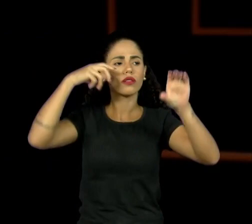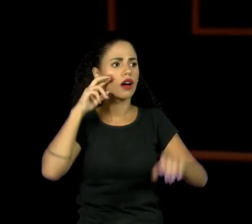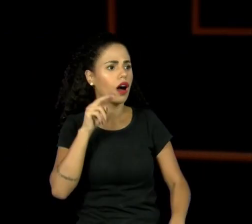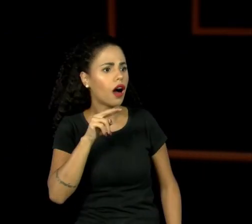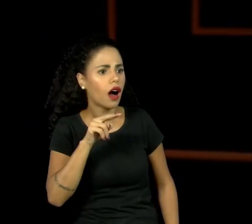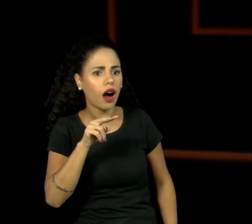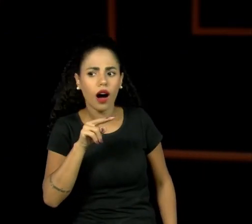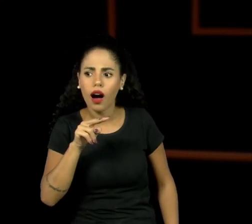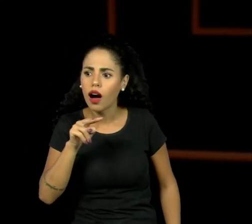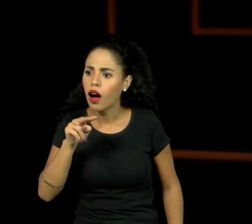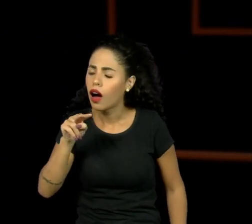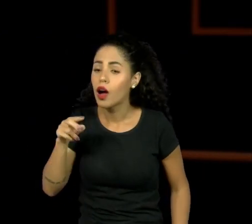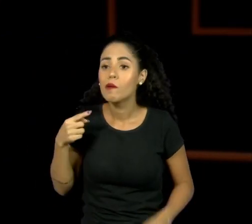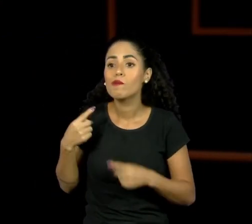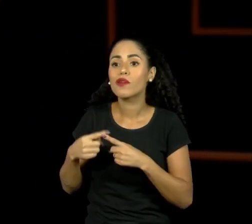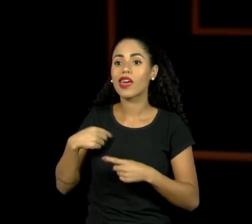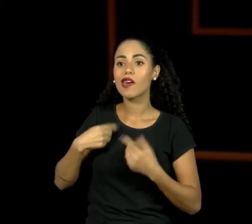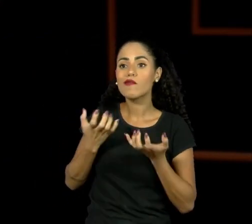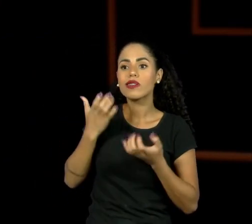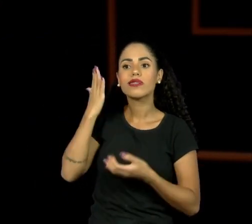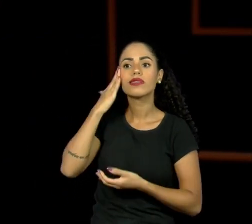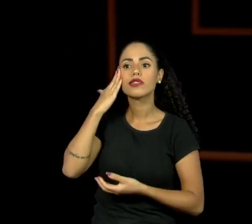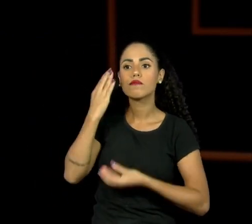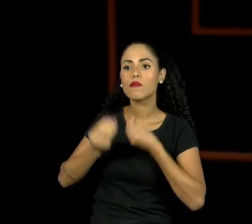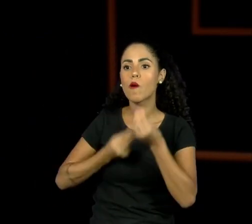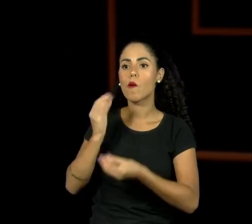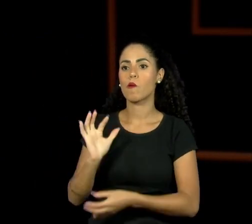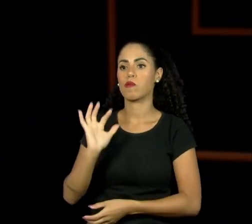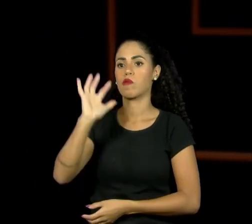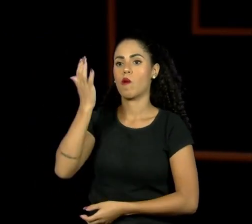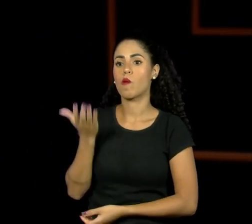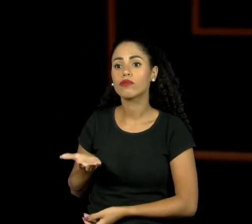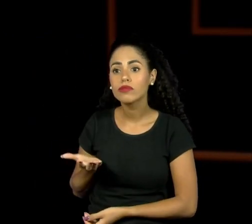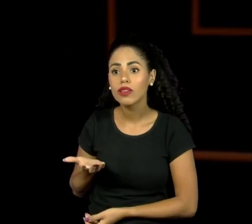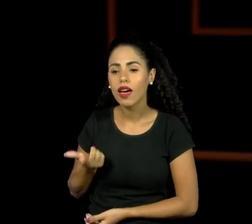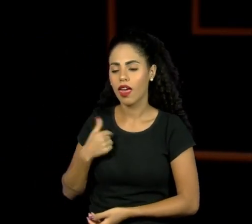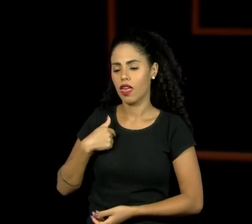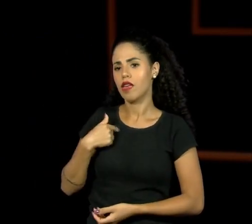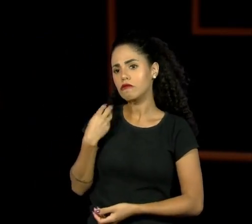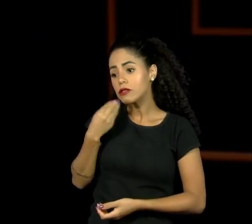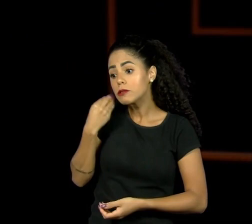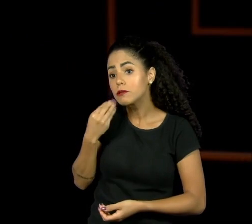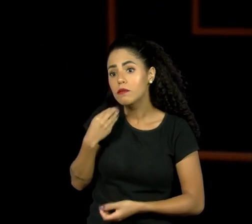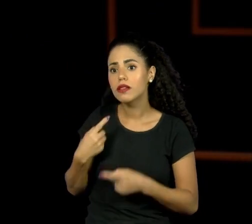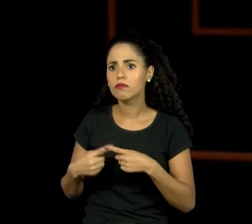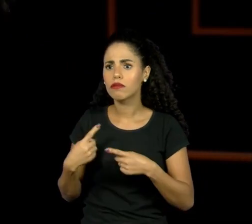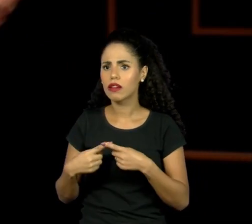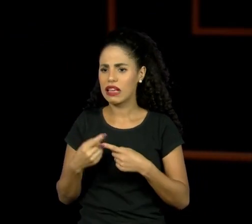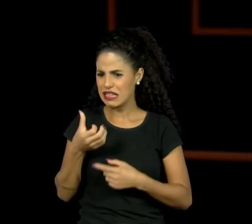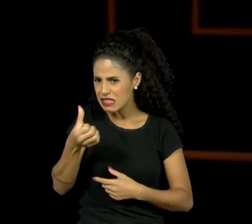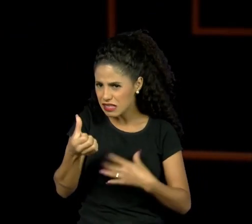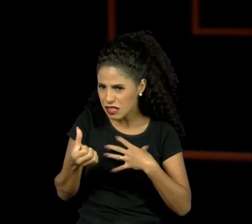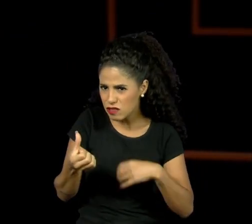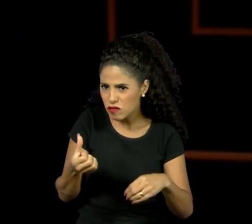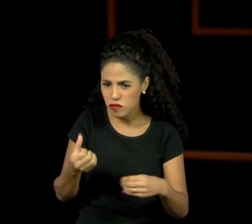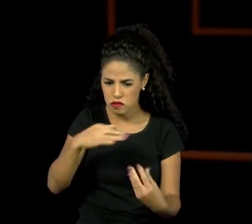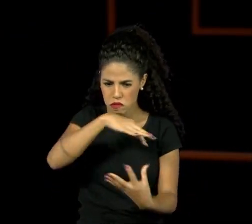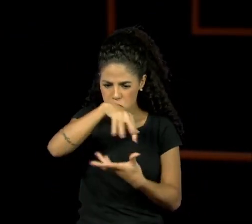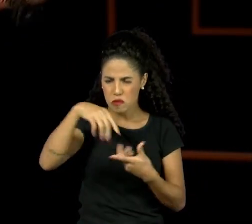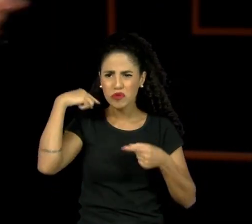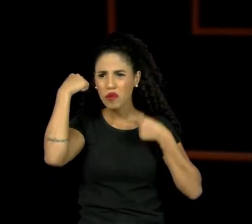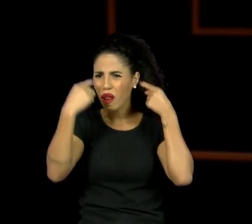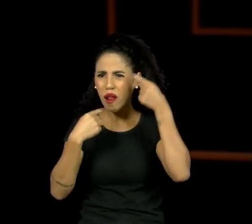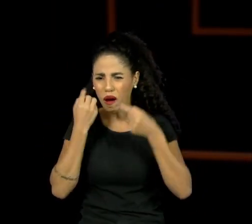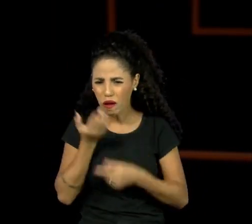falei, porque eu queria saber o seguinte, não dá, né? Eu queria saber por que eu tinha tido 6 filhos num planeta maluco desse, todo mundo